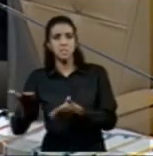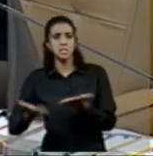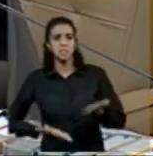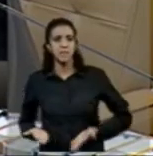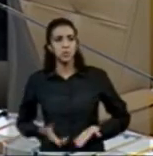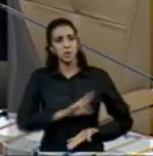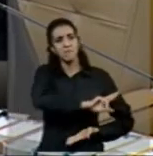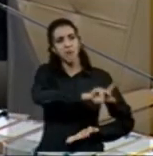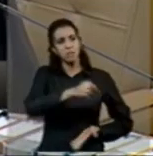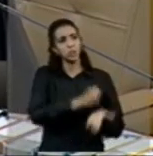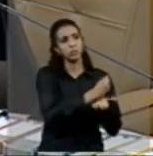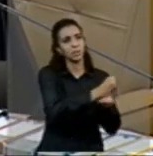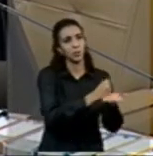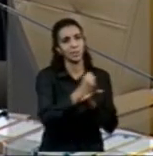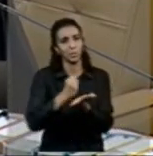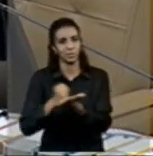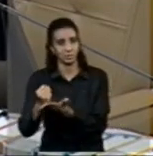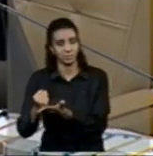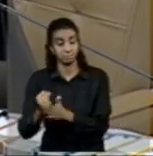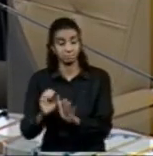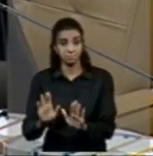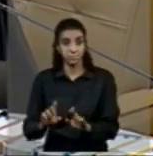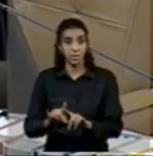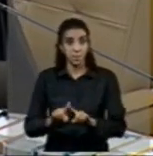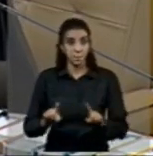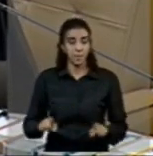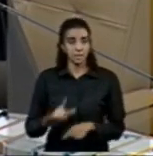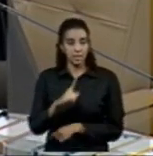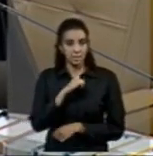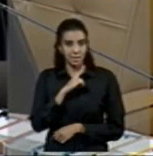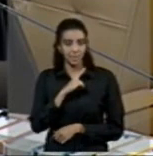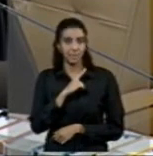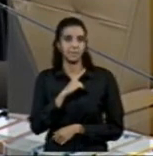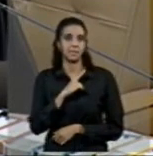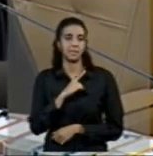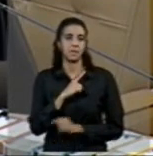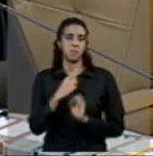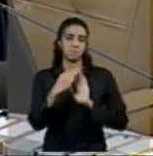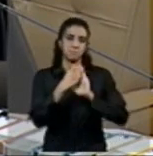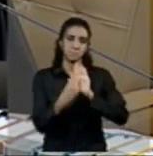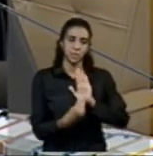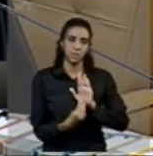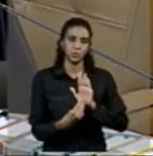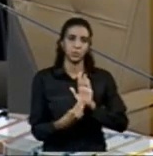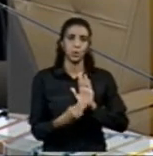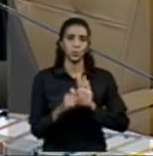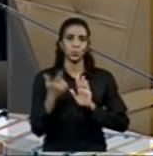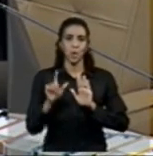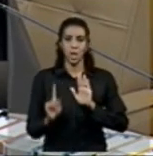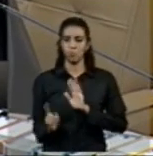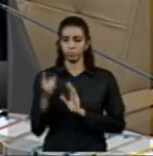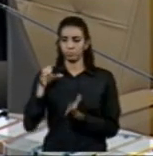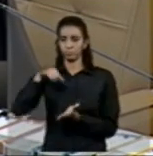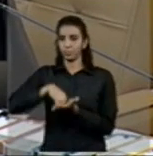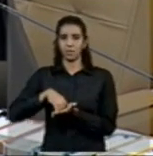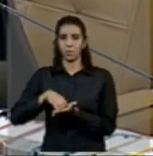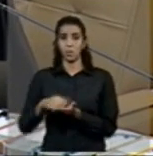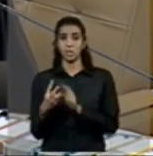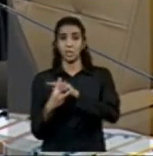em sentido estrito, como mecanismo descentralizador, que envolve uma relação